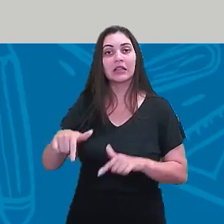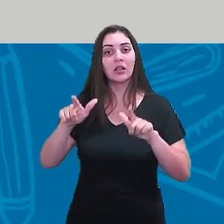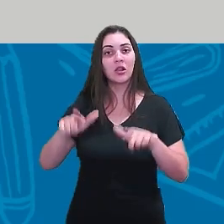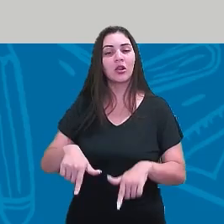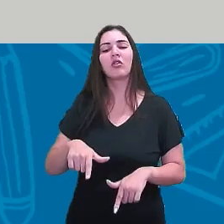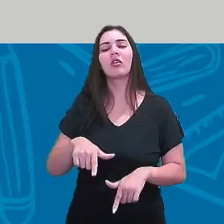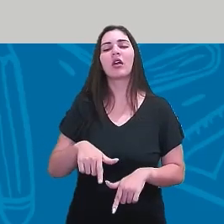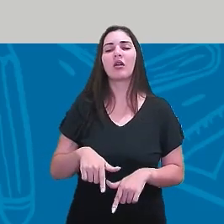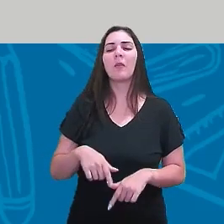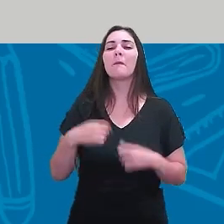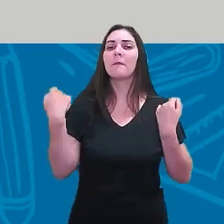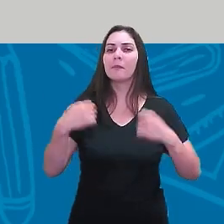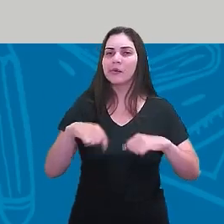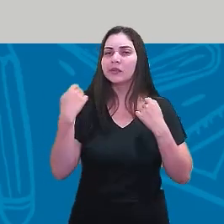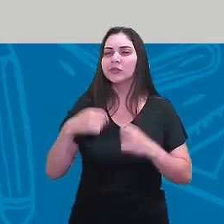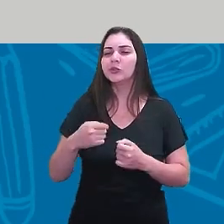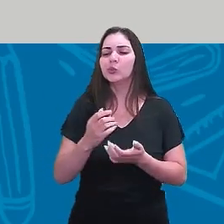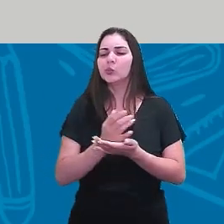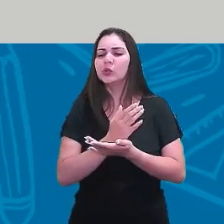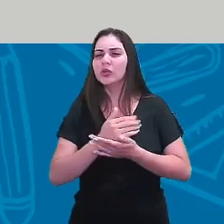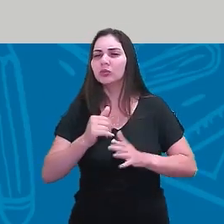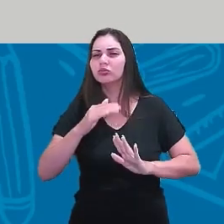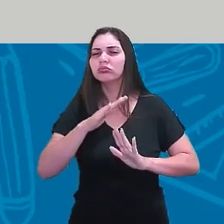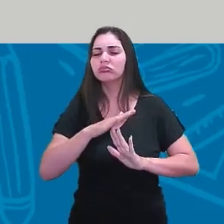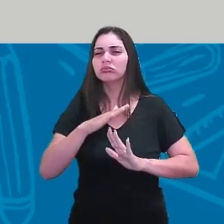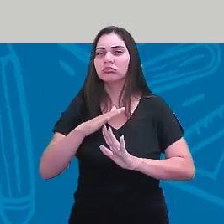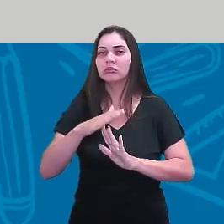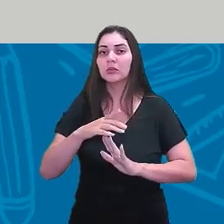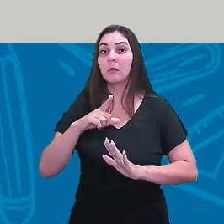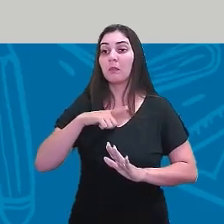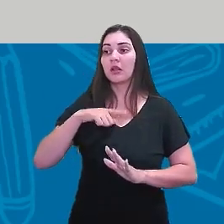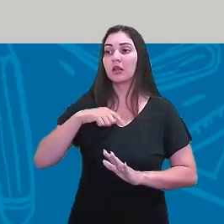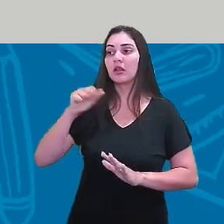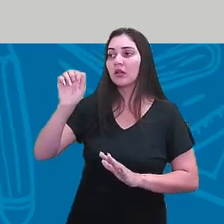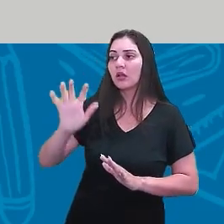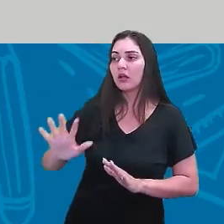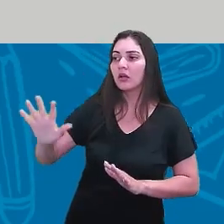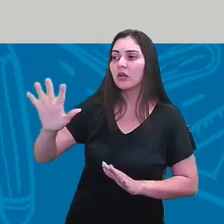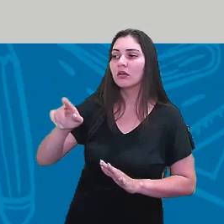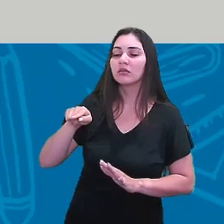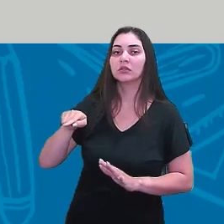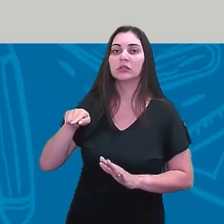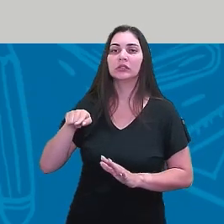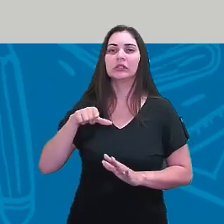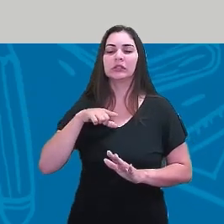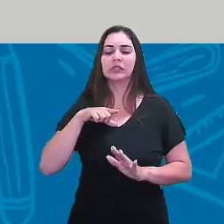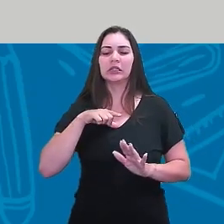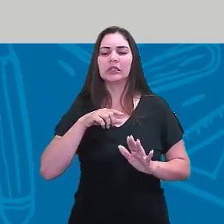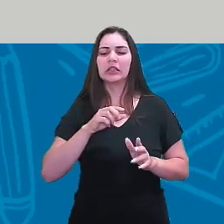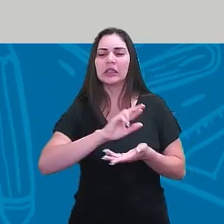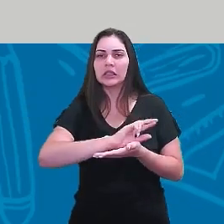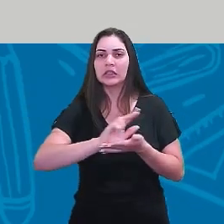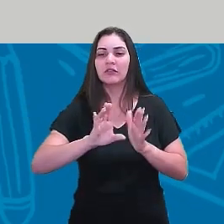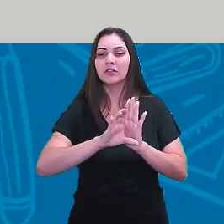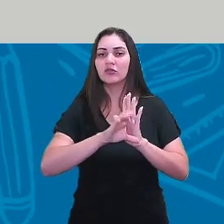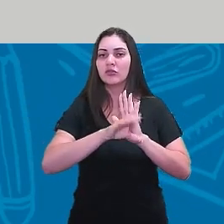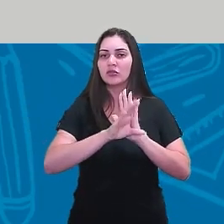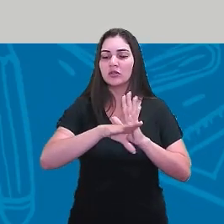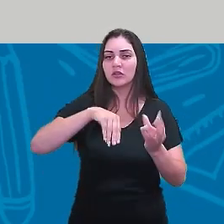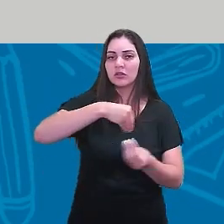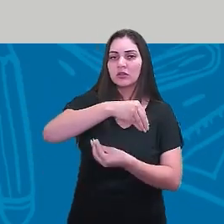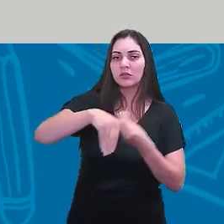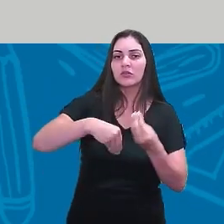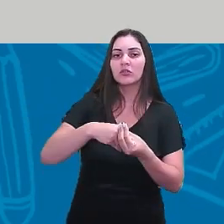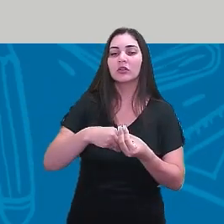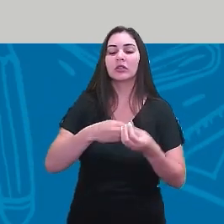um certo tempo, certo? Para ter aquela paisagem. Vários conceitos se misturando aí, pessoal. A gente falou sobre